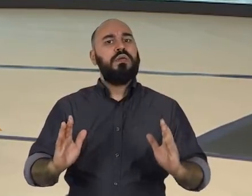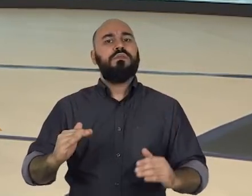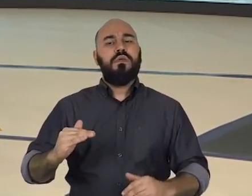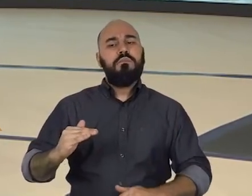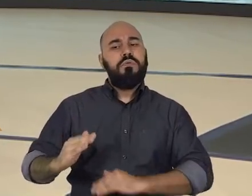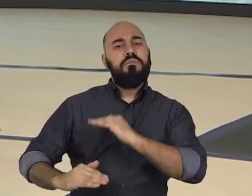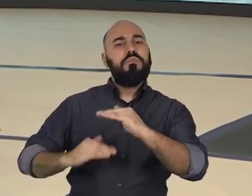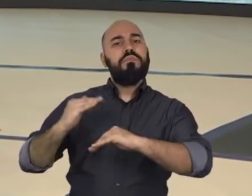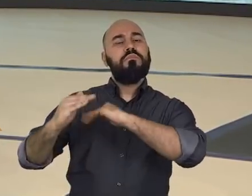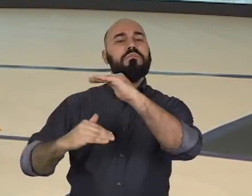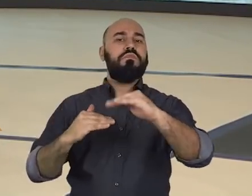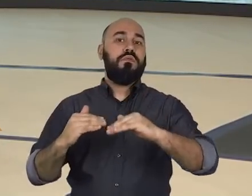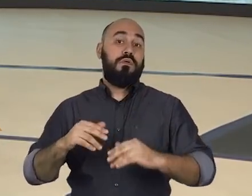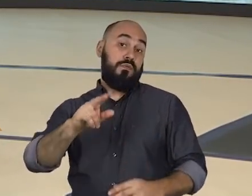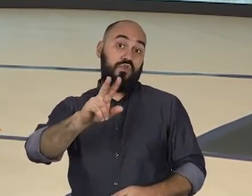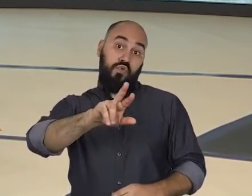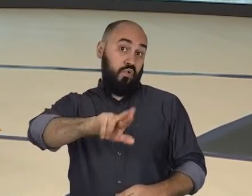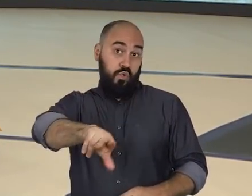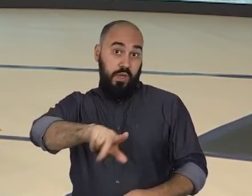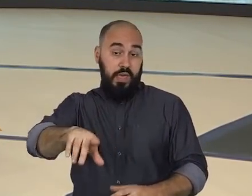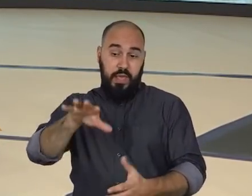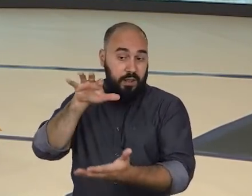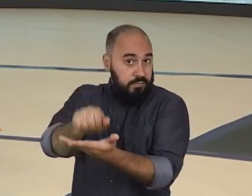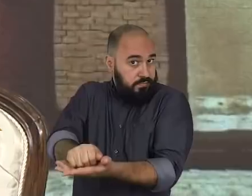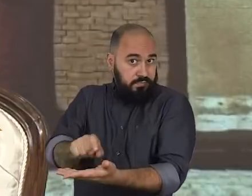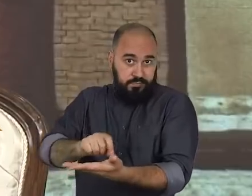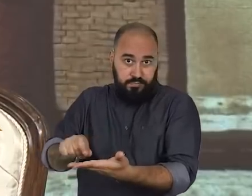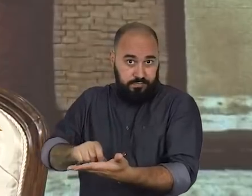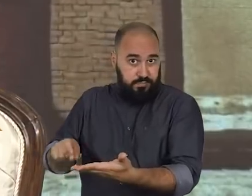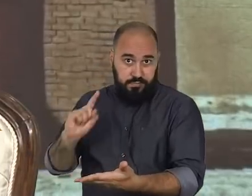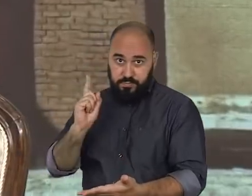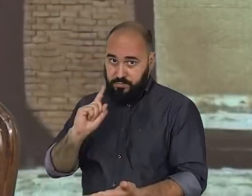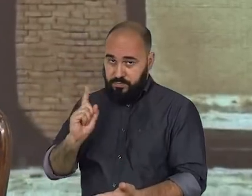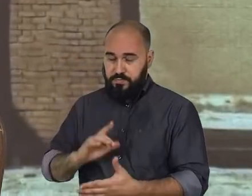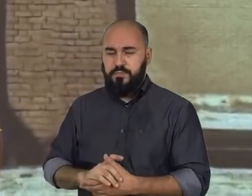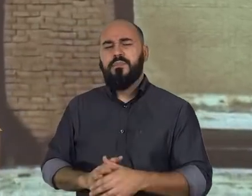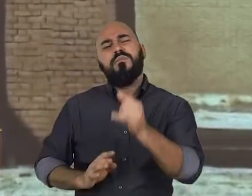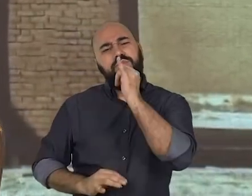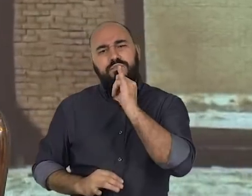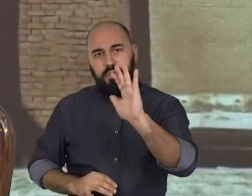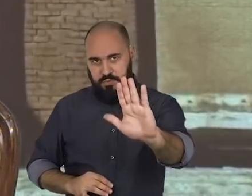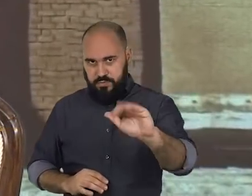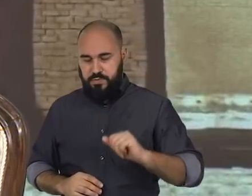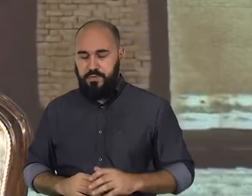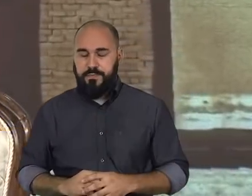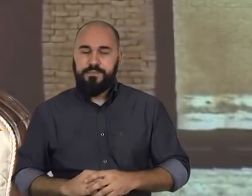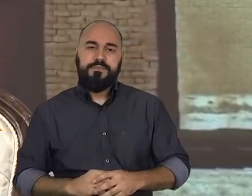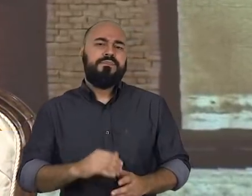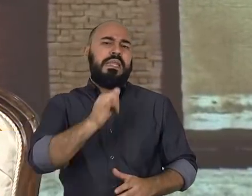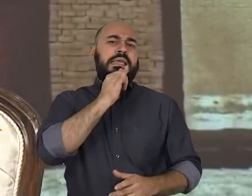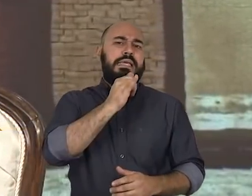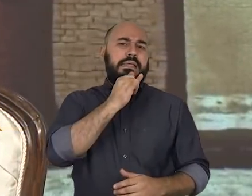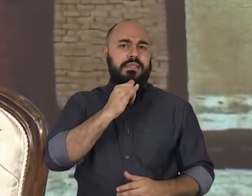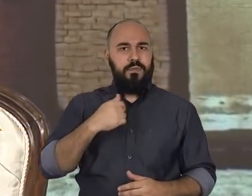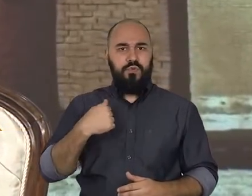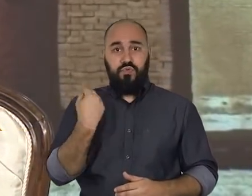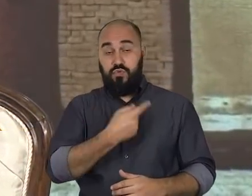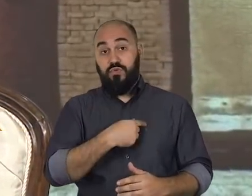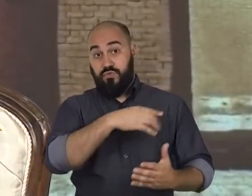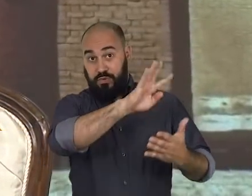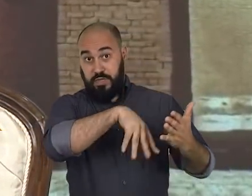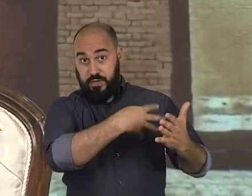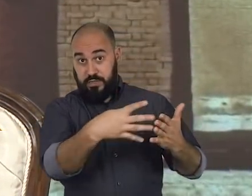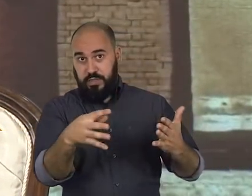era geralmente computado nas cronologias. Seria mais ou menos assim. Vamos supor, usando o nosso calendário, é claro,